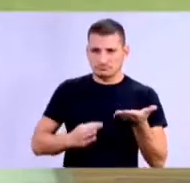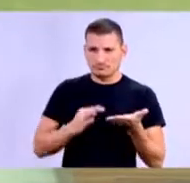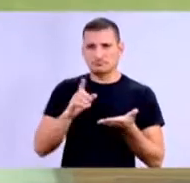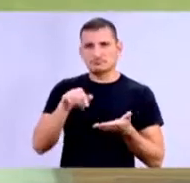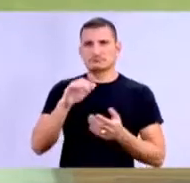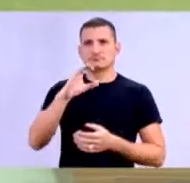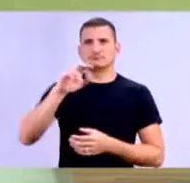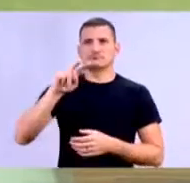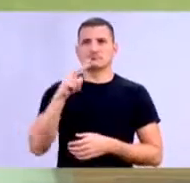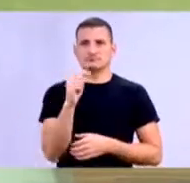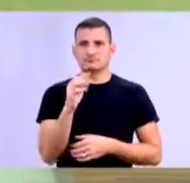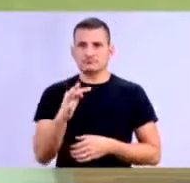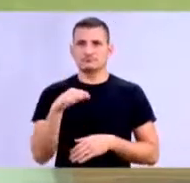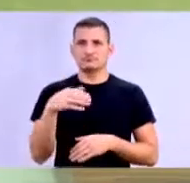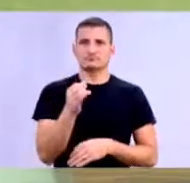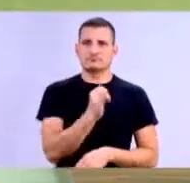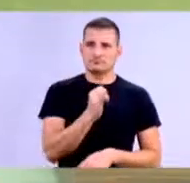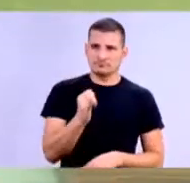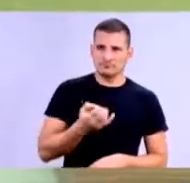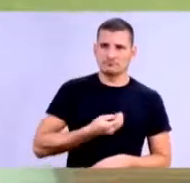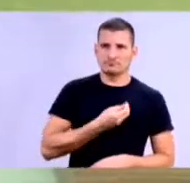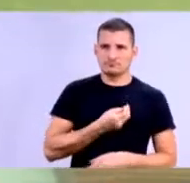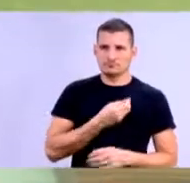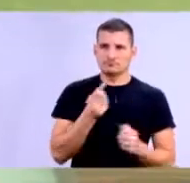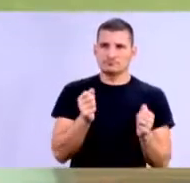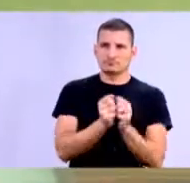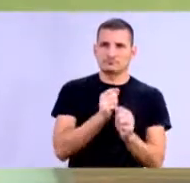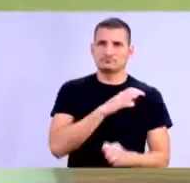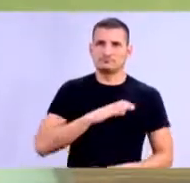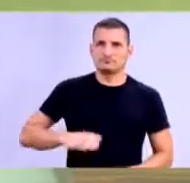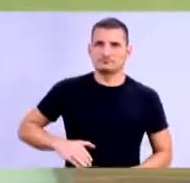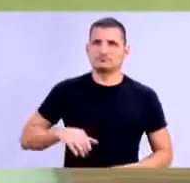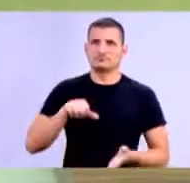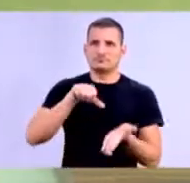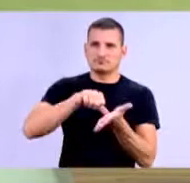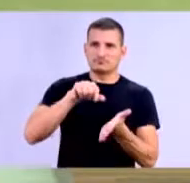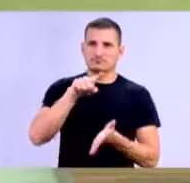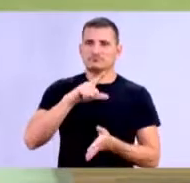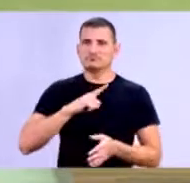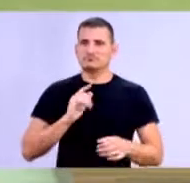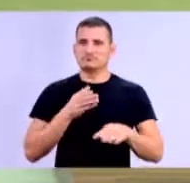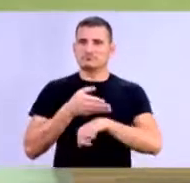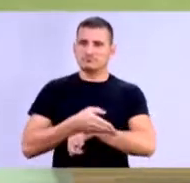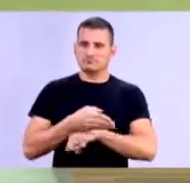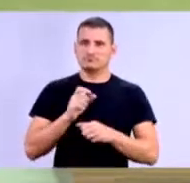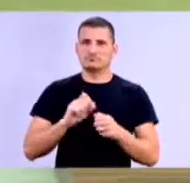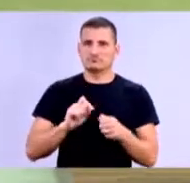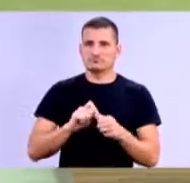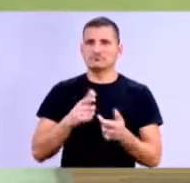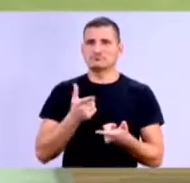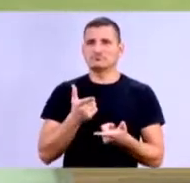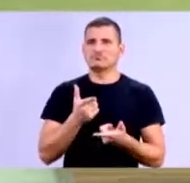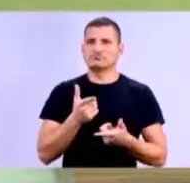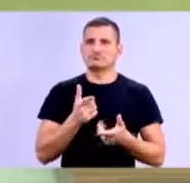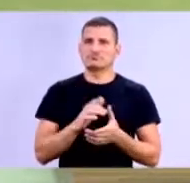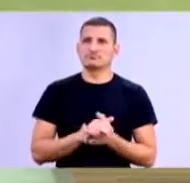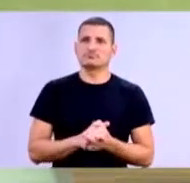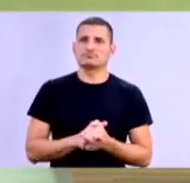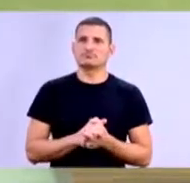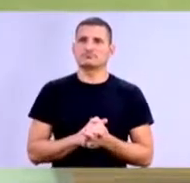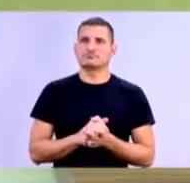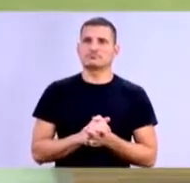Então, o tutor presencial, juntamente com o coordenador de polo, ele tem esse acesso para fazer essa filtragem e nos enviar